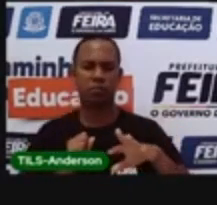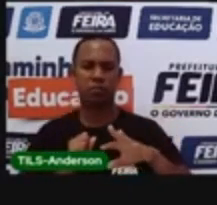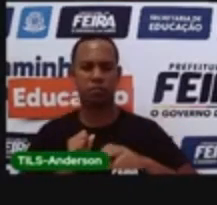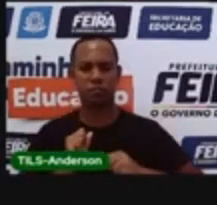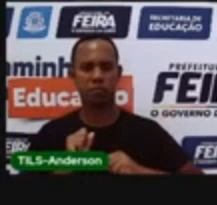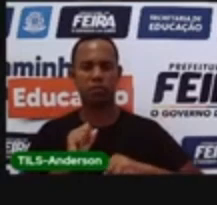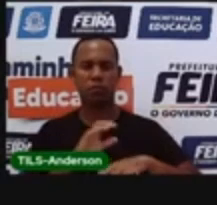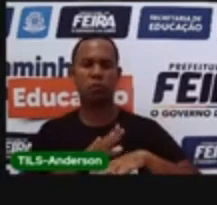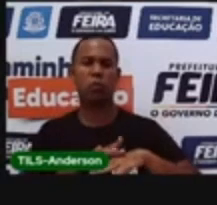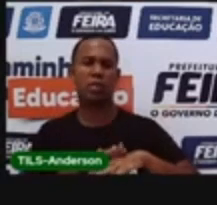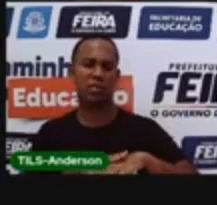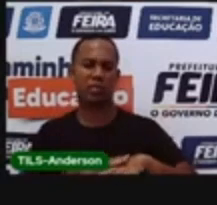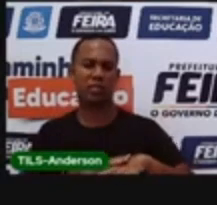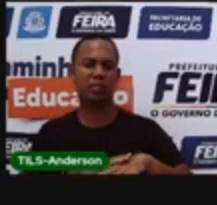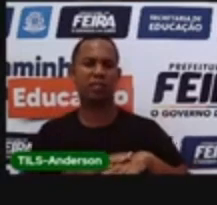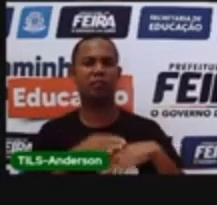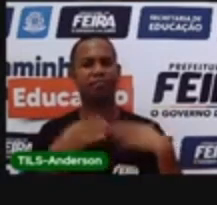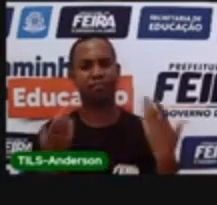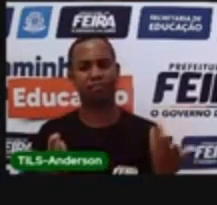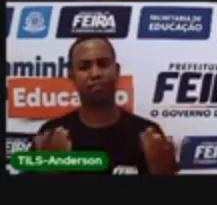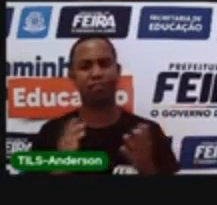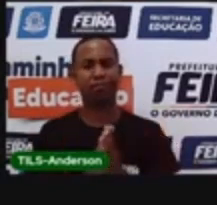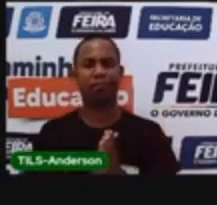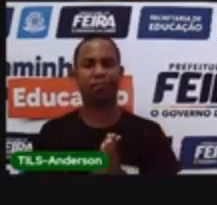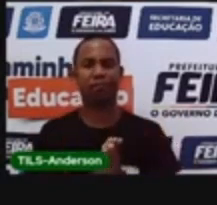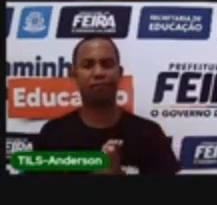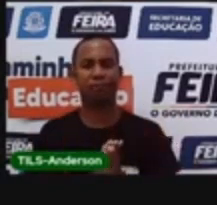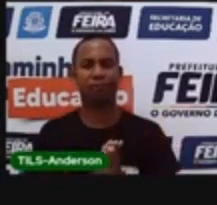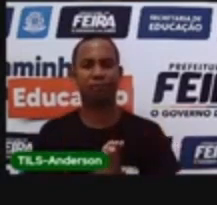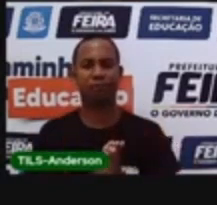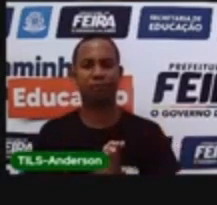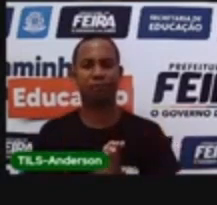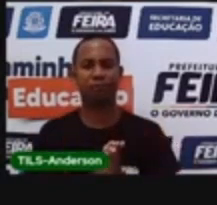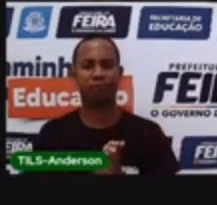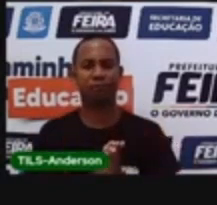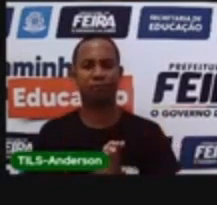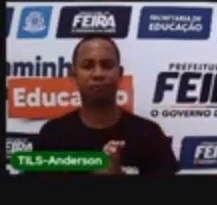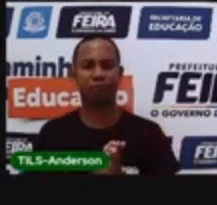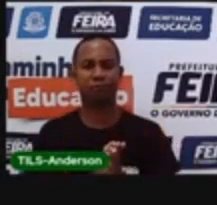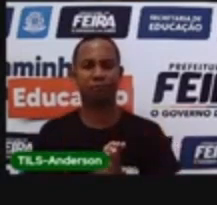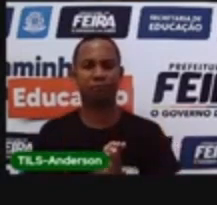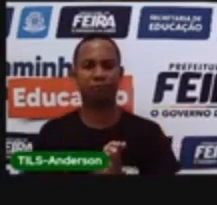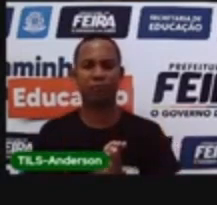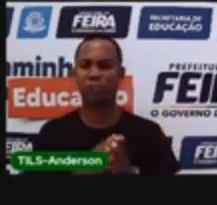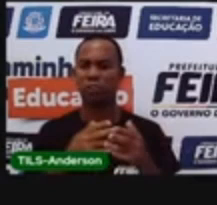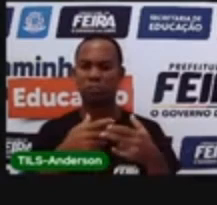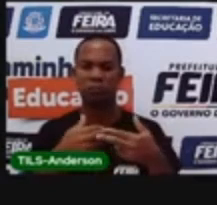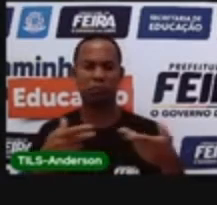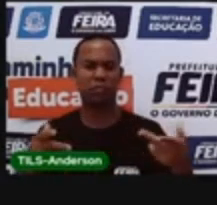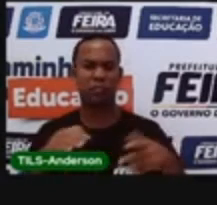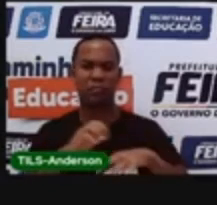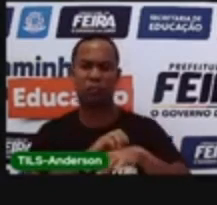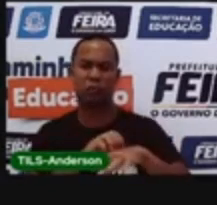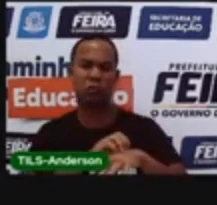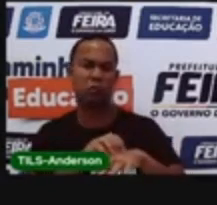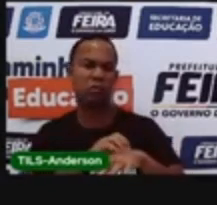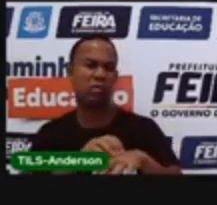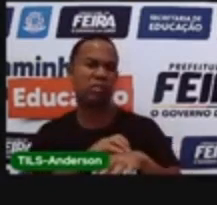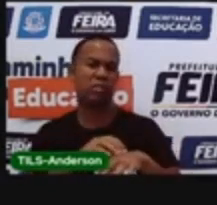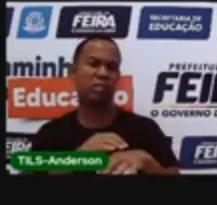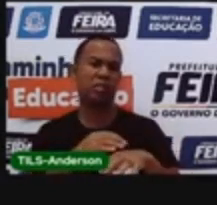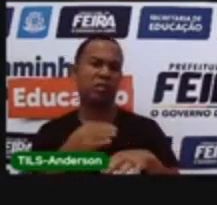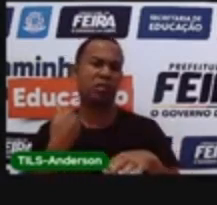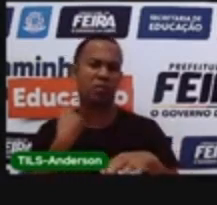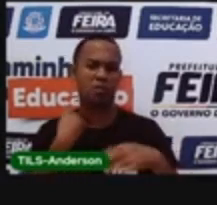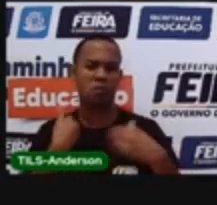de várias doenças, como hepatite, leptospirose, cólera, doenças de pele,